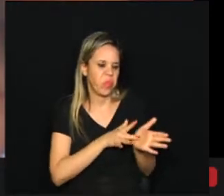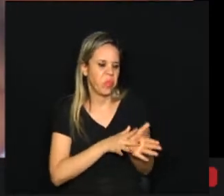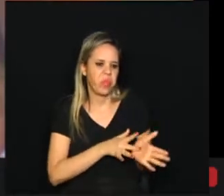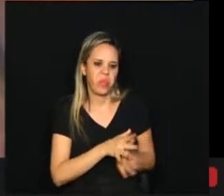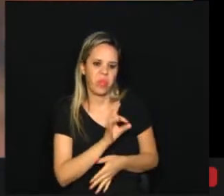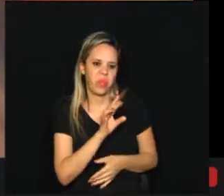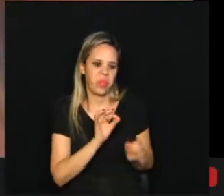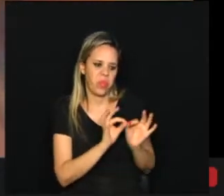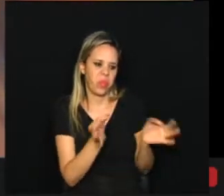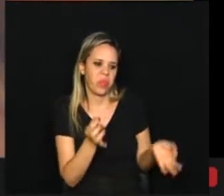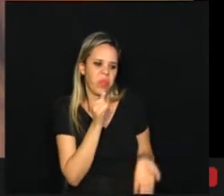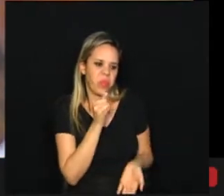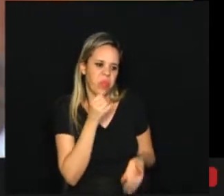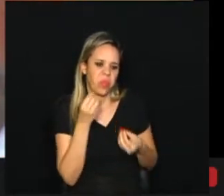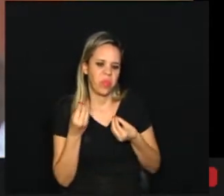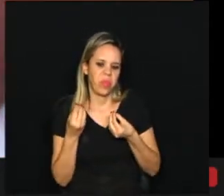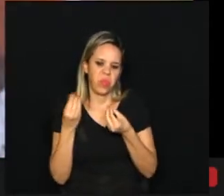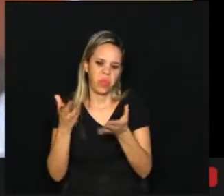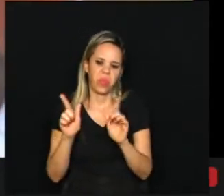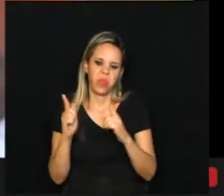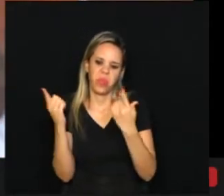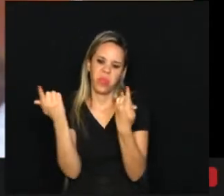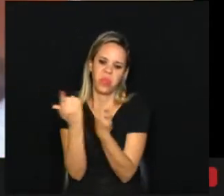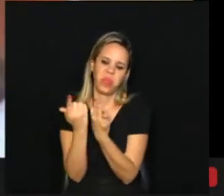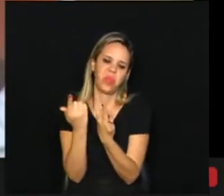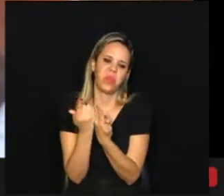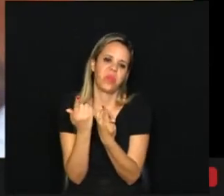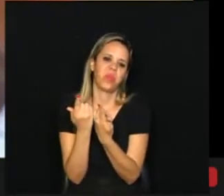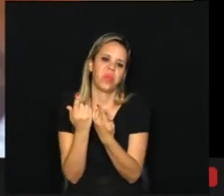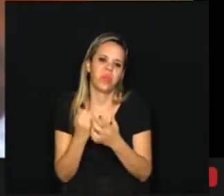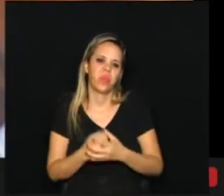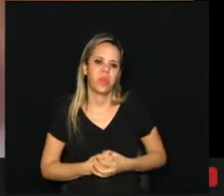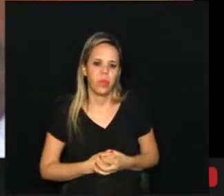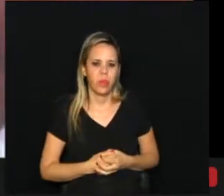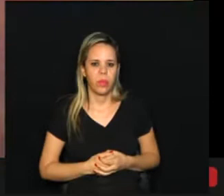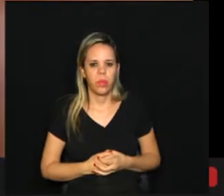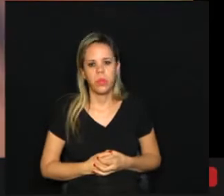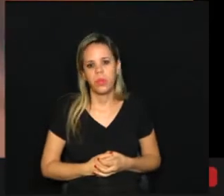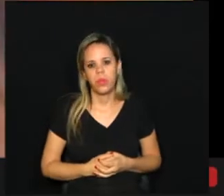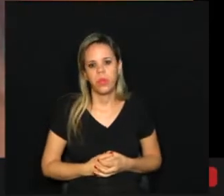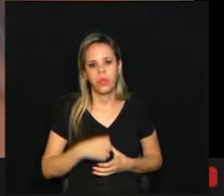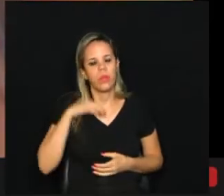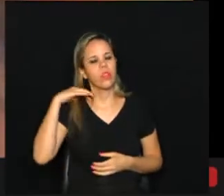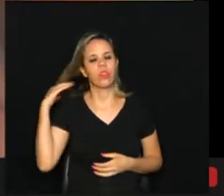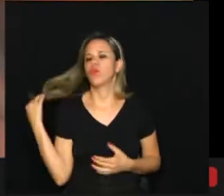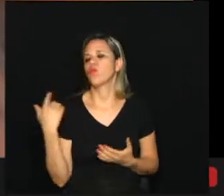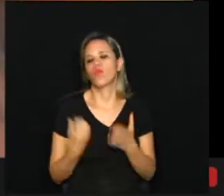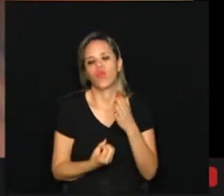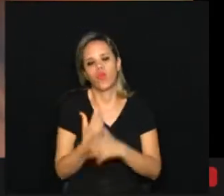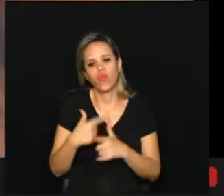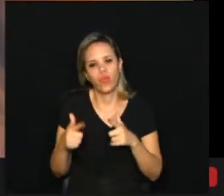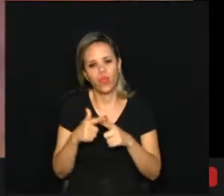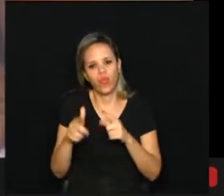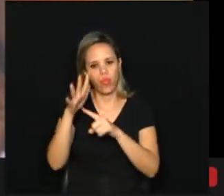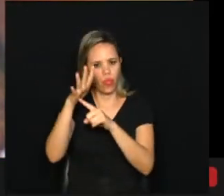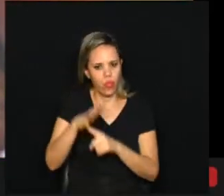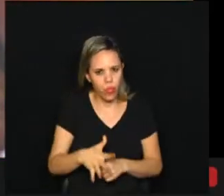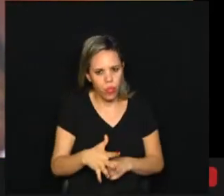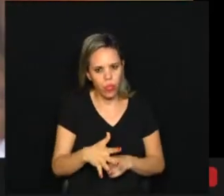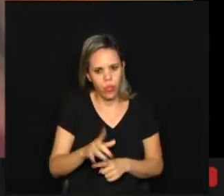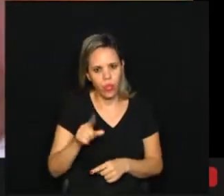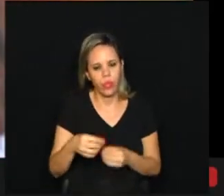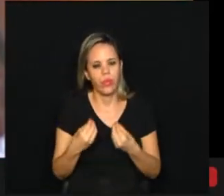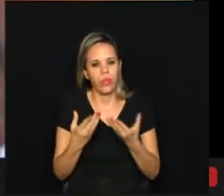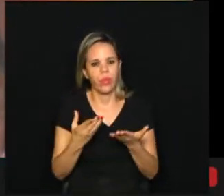foi simplesmente encaminhada no grupo, no grupo que aconteceram as agressões, né? Então foi